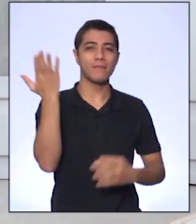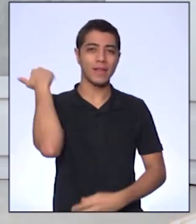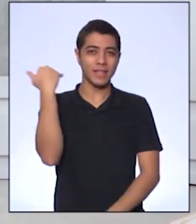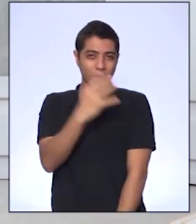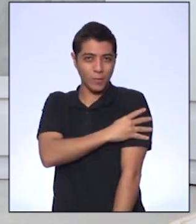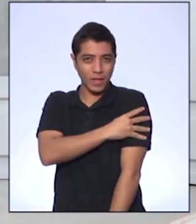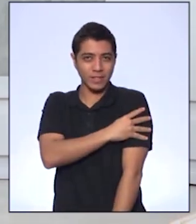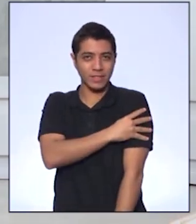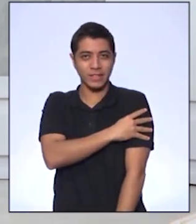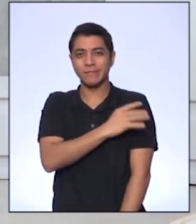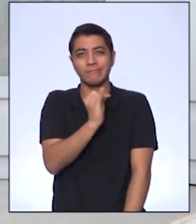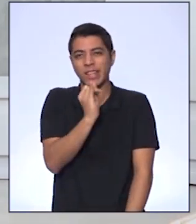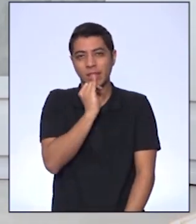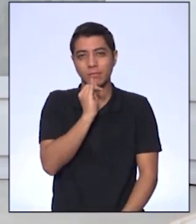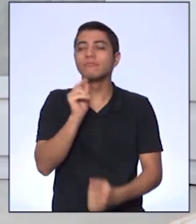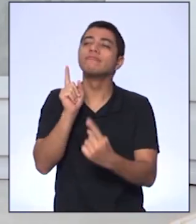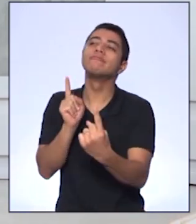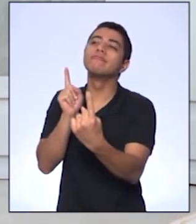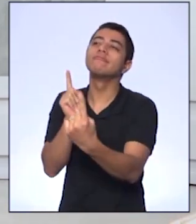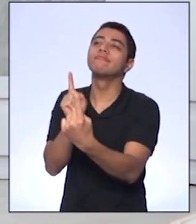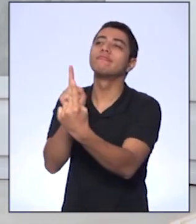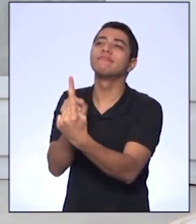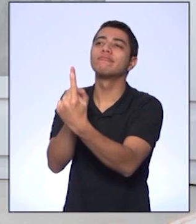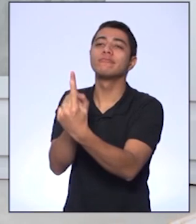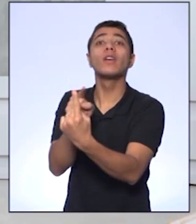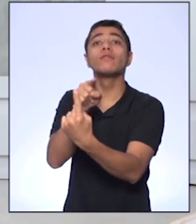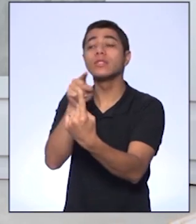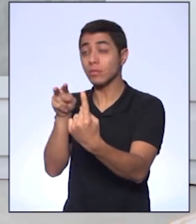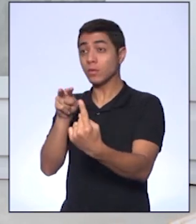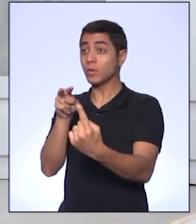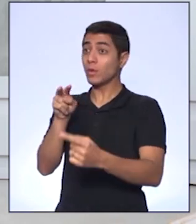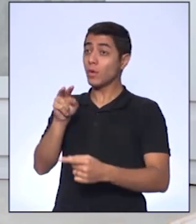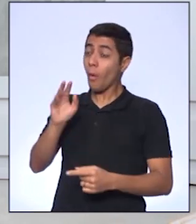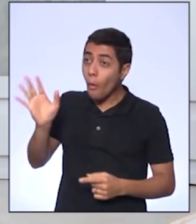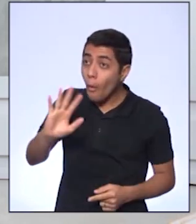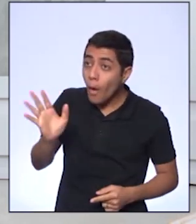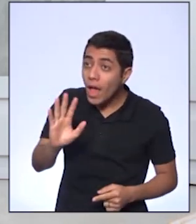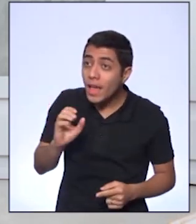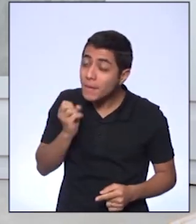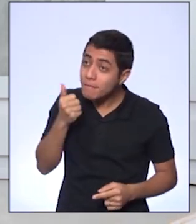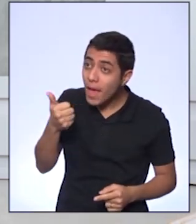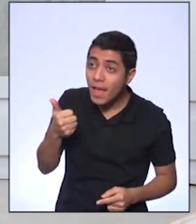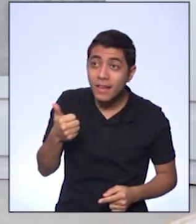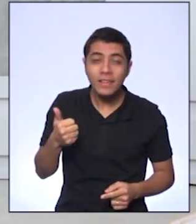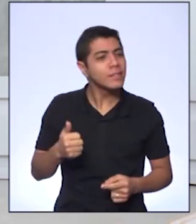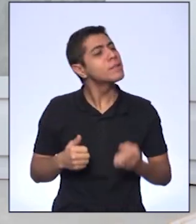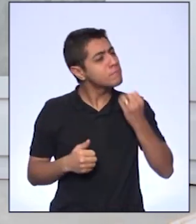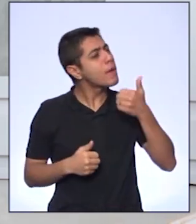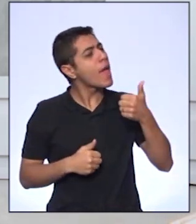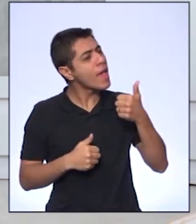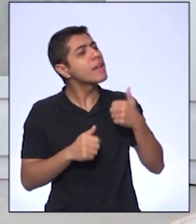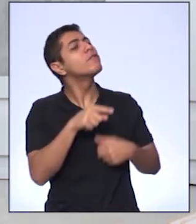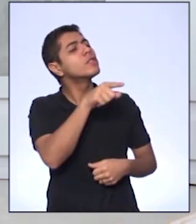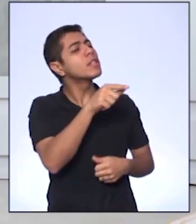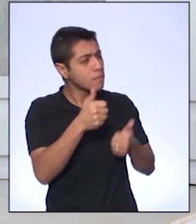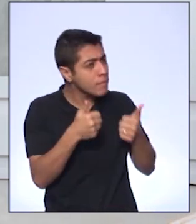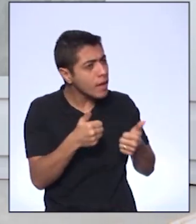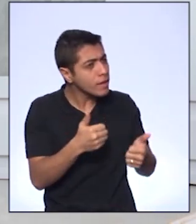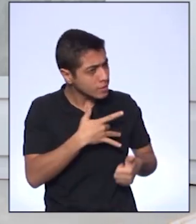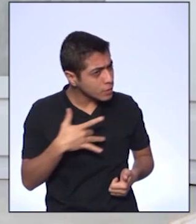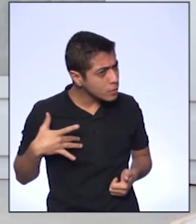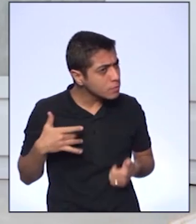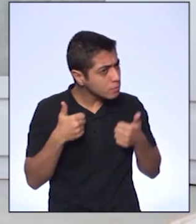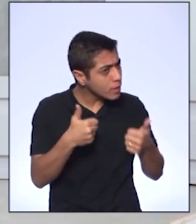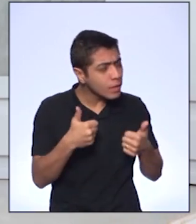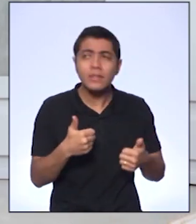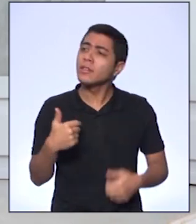experiência? E essa pessoa vem andando e você fala, oi, e aí, tudo bem? Como é que você está? Estou bem, e você? Ó, isso tudo é fático. Oi, tudo bem? Como é que você está? E